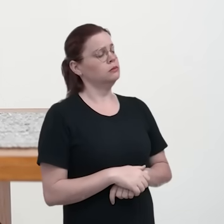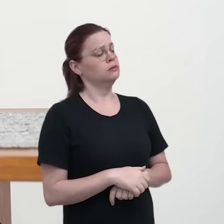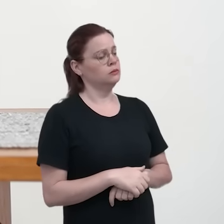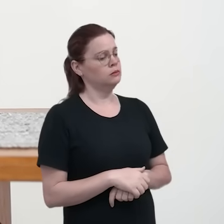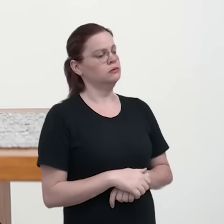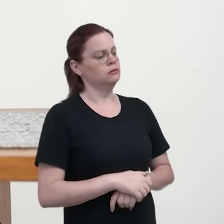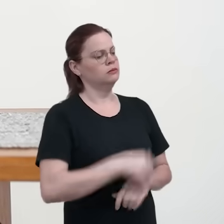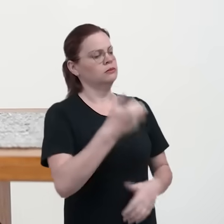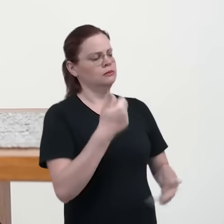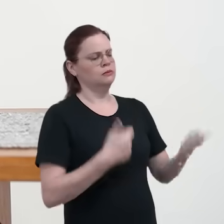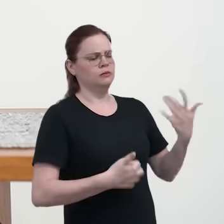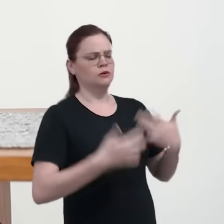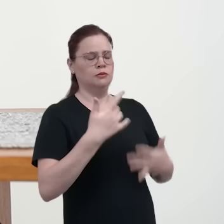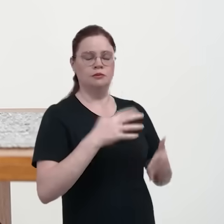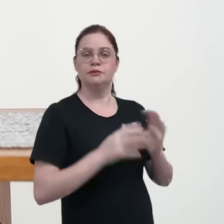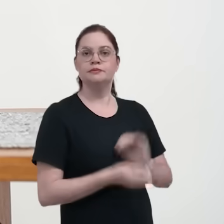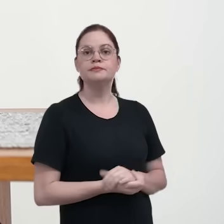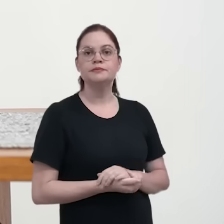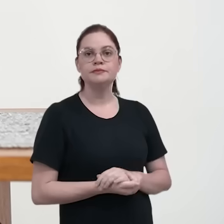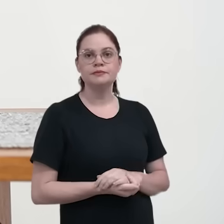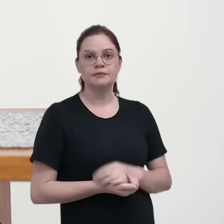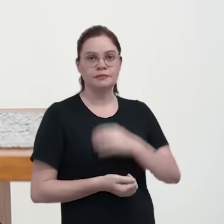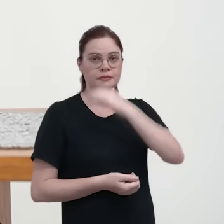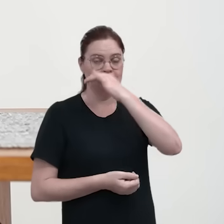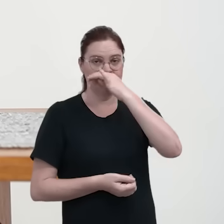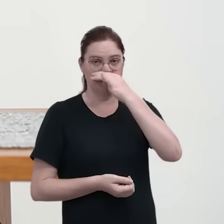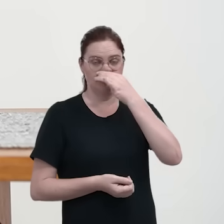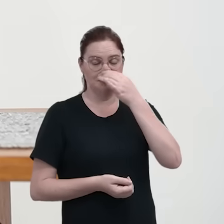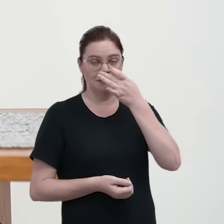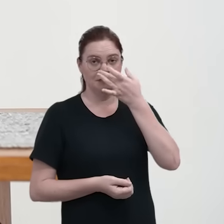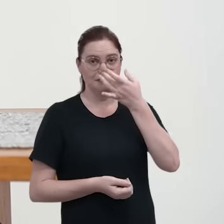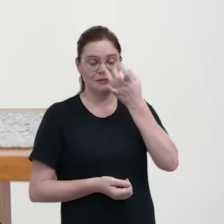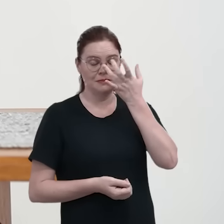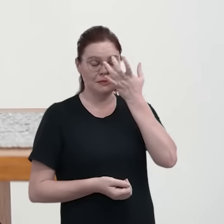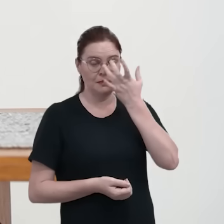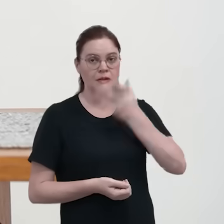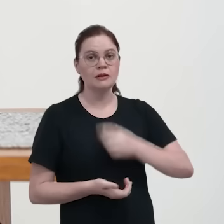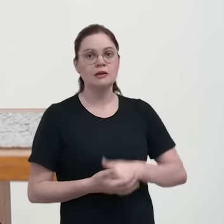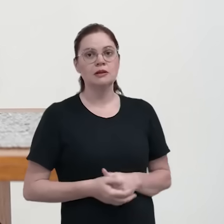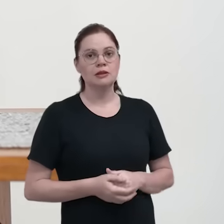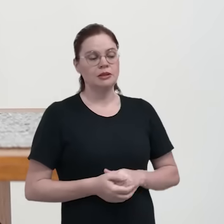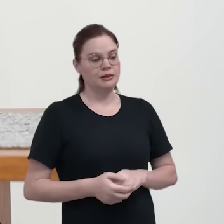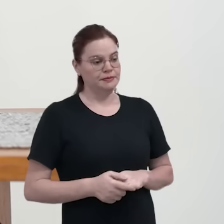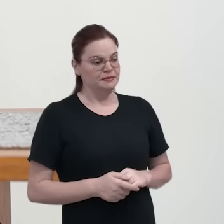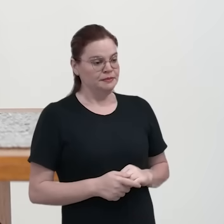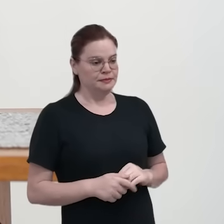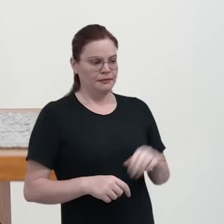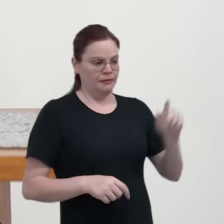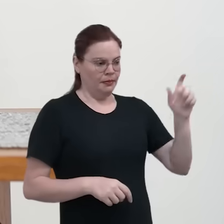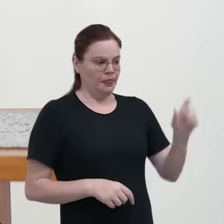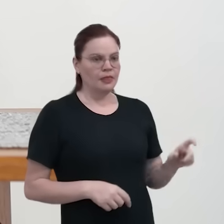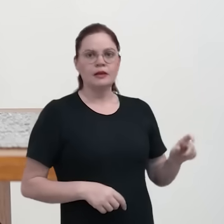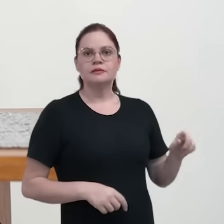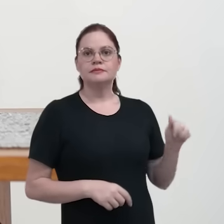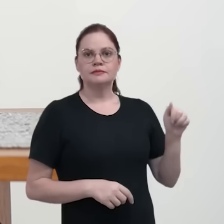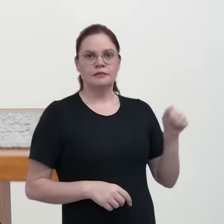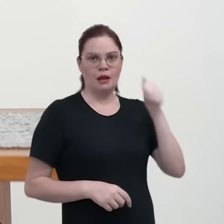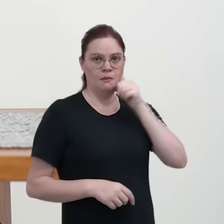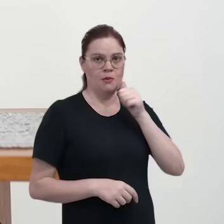e uma delas, a mãe cujo filho havia morrido